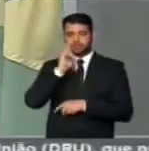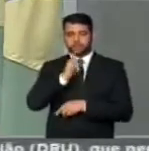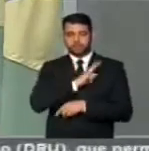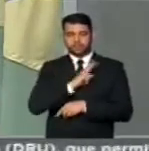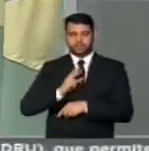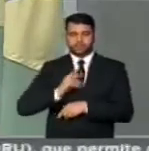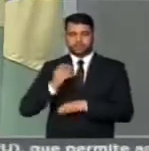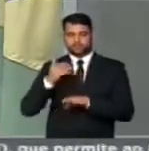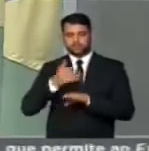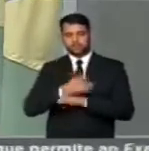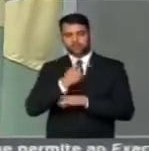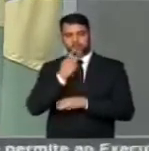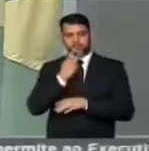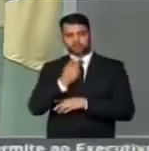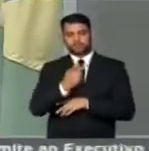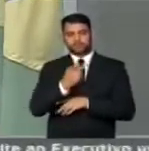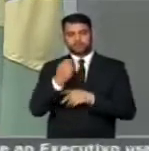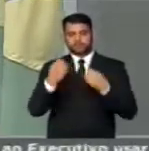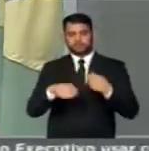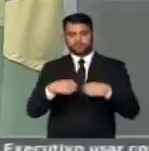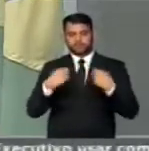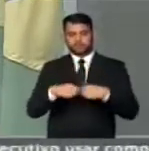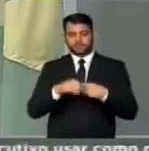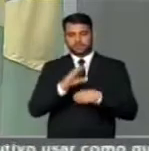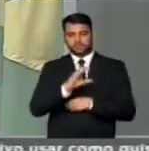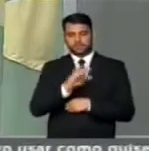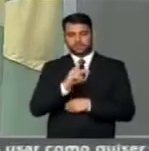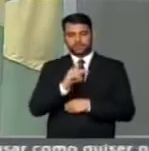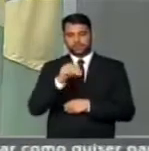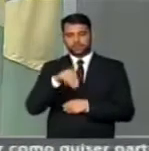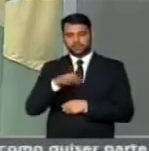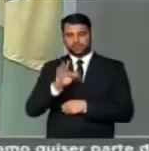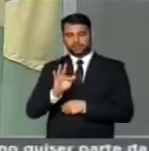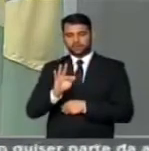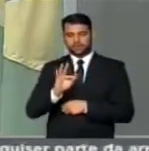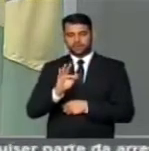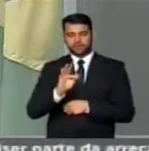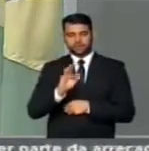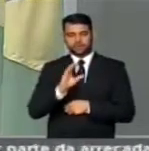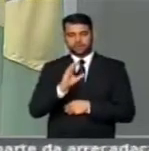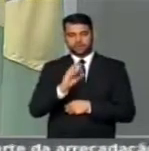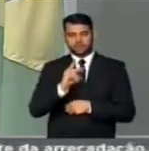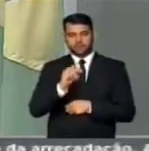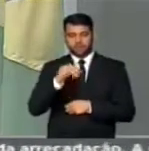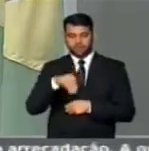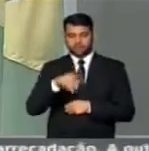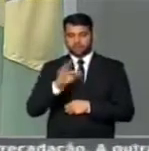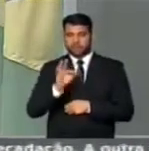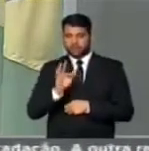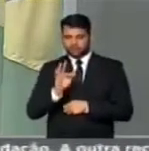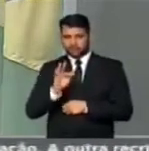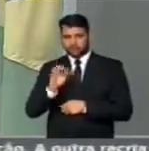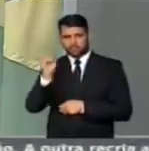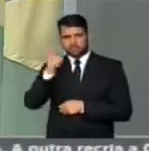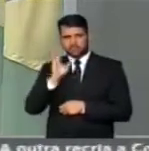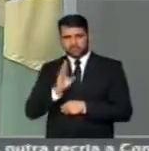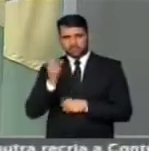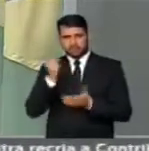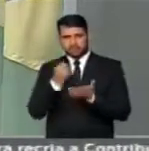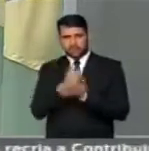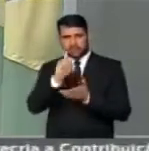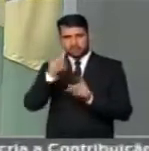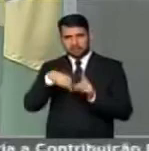presidente, vem com o discurso que precisa da CPMF. CPMF? Para o brasileiro pagar